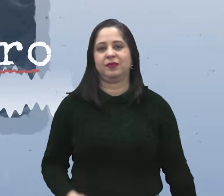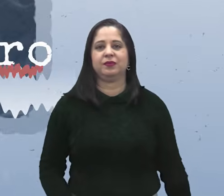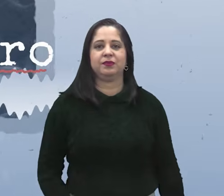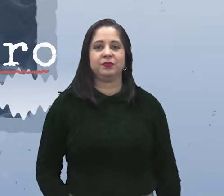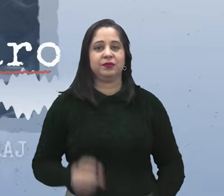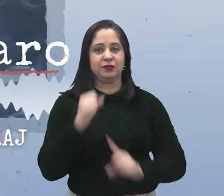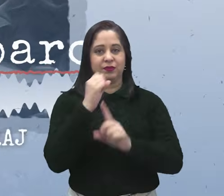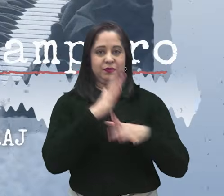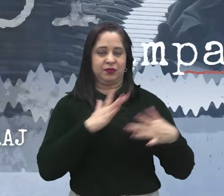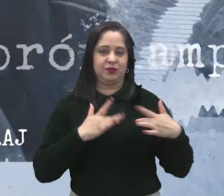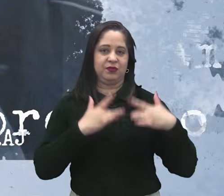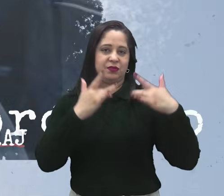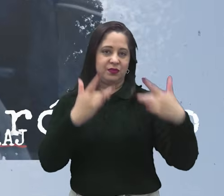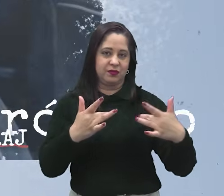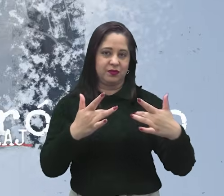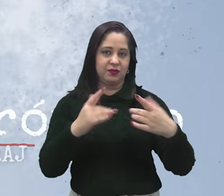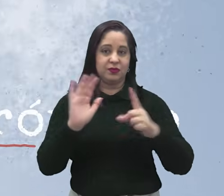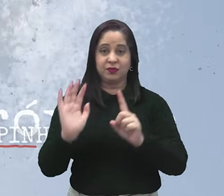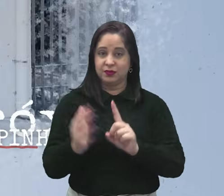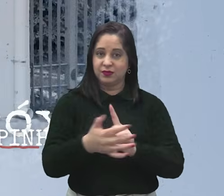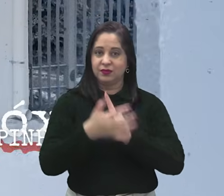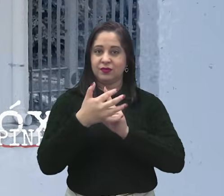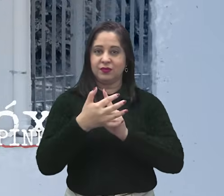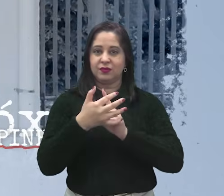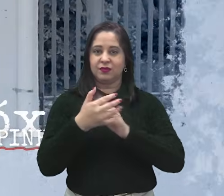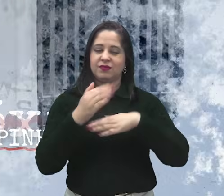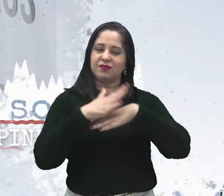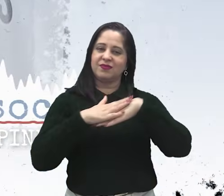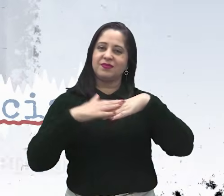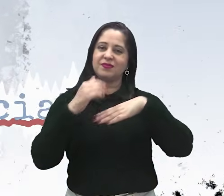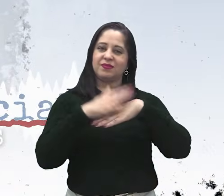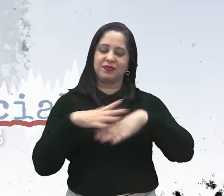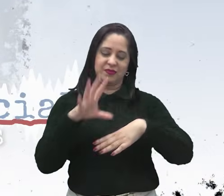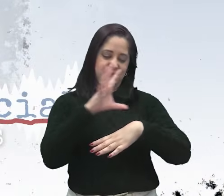Solidariedade. Amparo. Compaixão. Amor ao